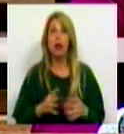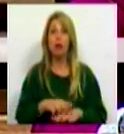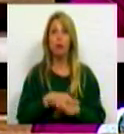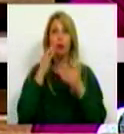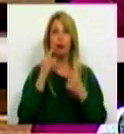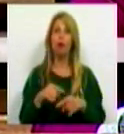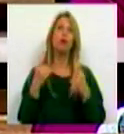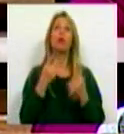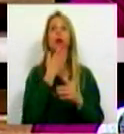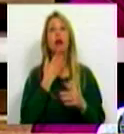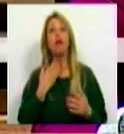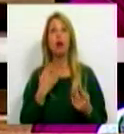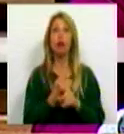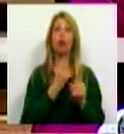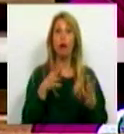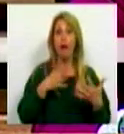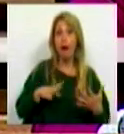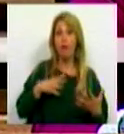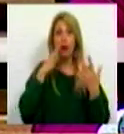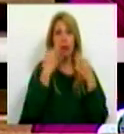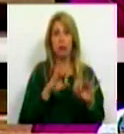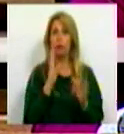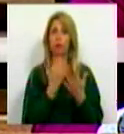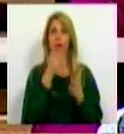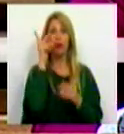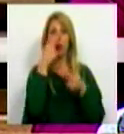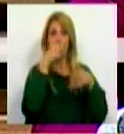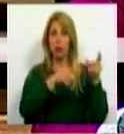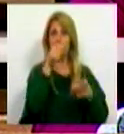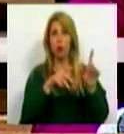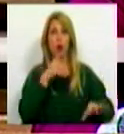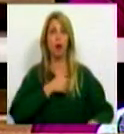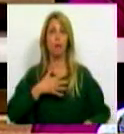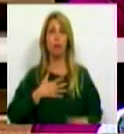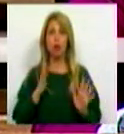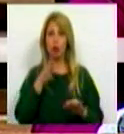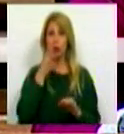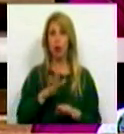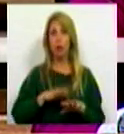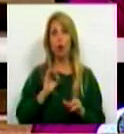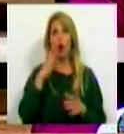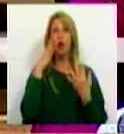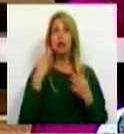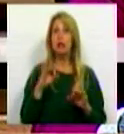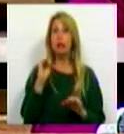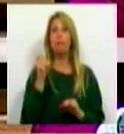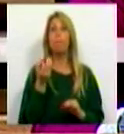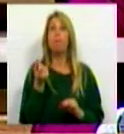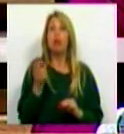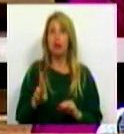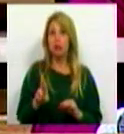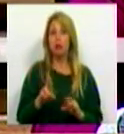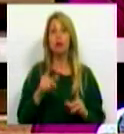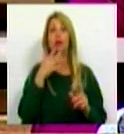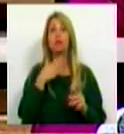pública. Eficácia porque queremos simplificar a vida dos cidadãos e das empresas, já referida a propósito do Simplex, usando a